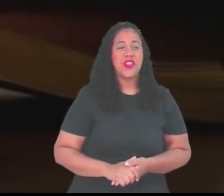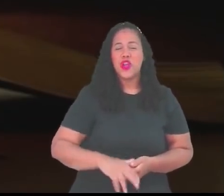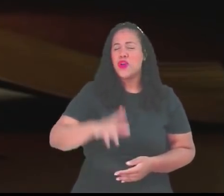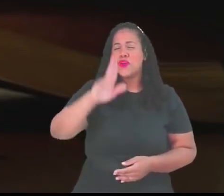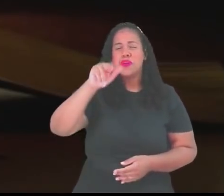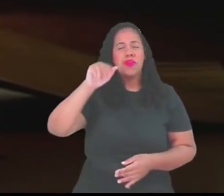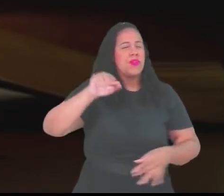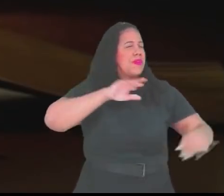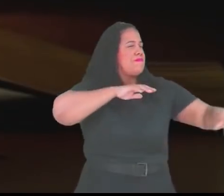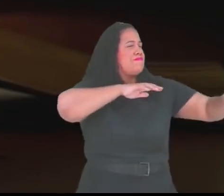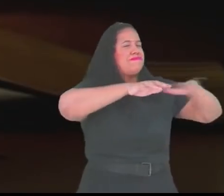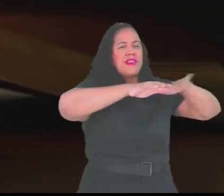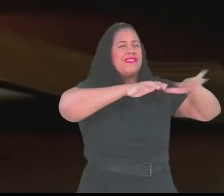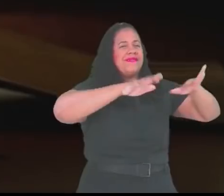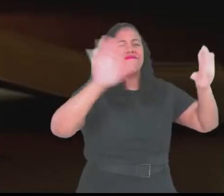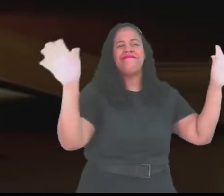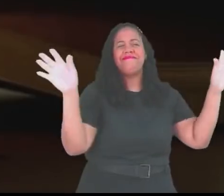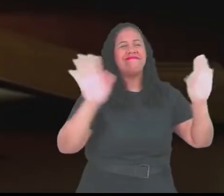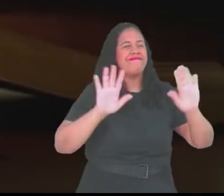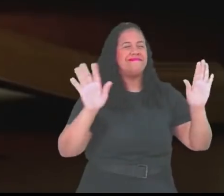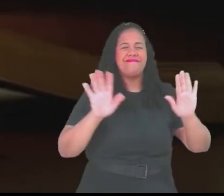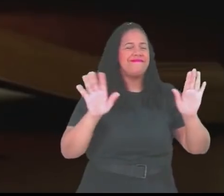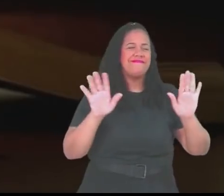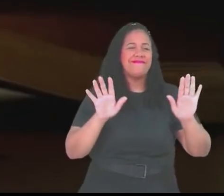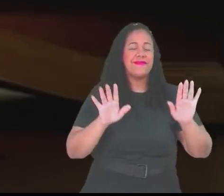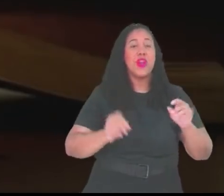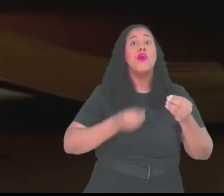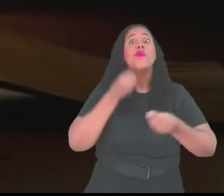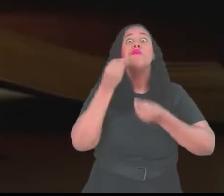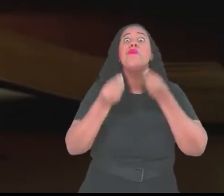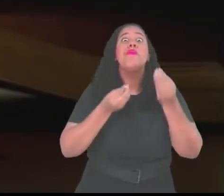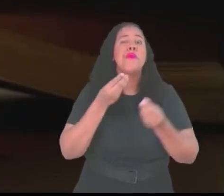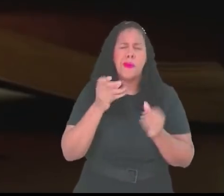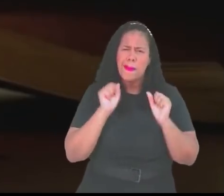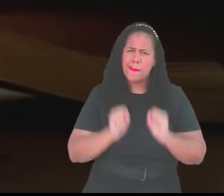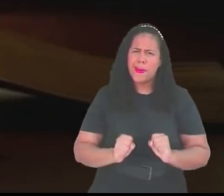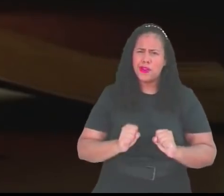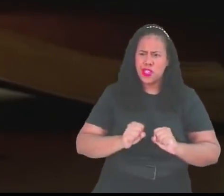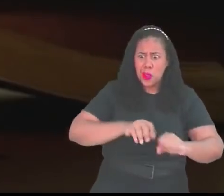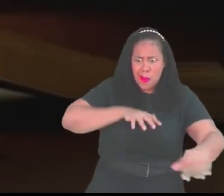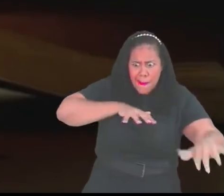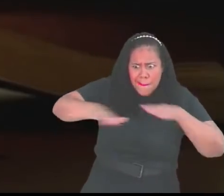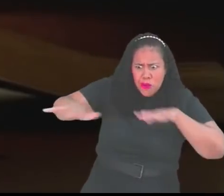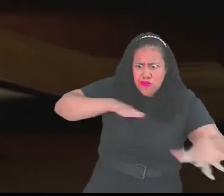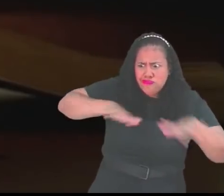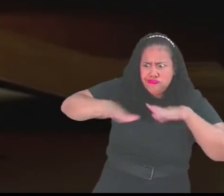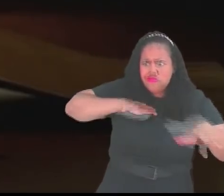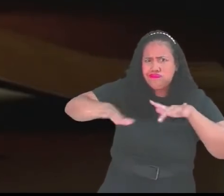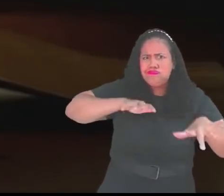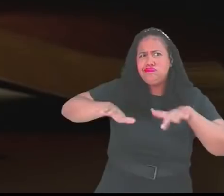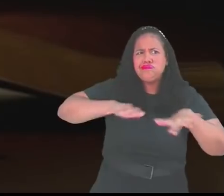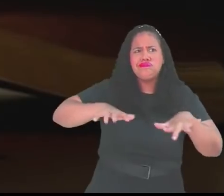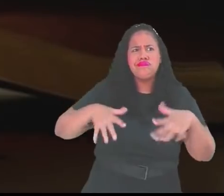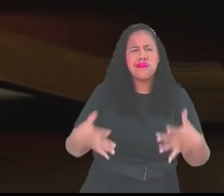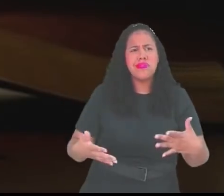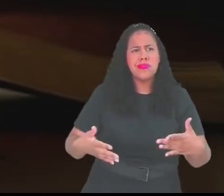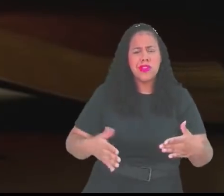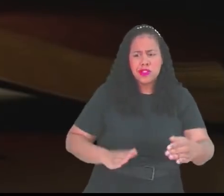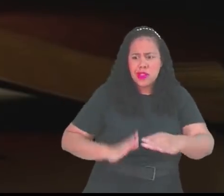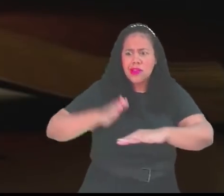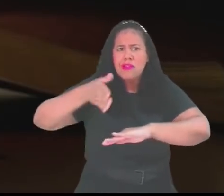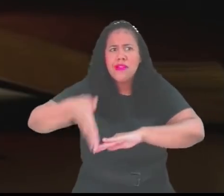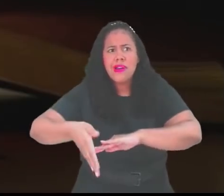Não se abalará. Como é que pode, irmãos, um terremoto fora e dentro não